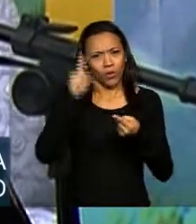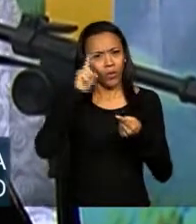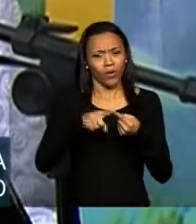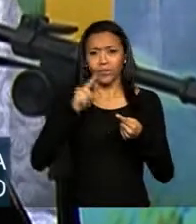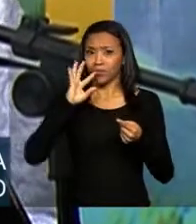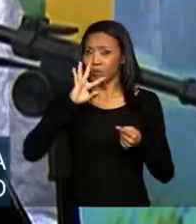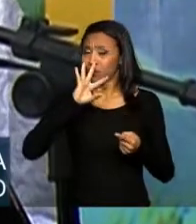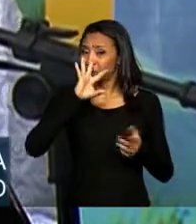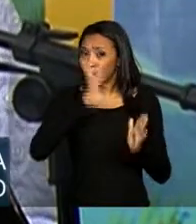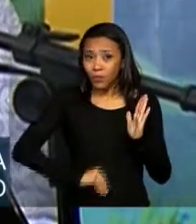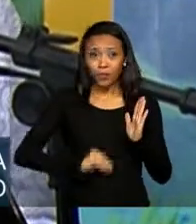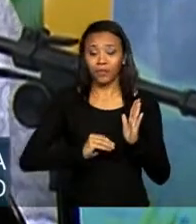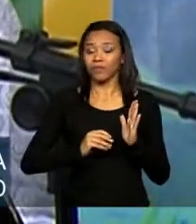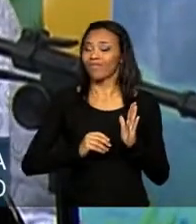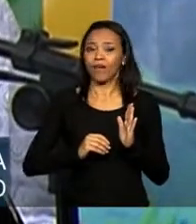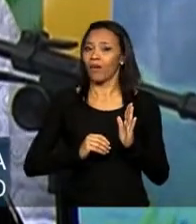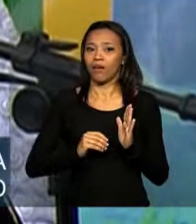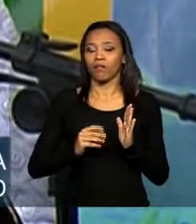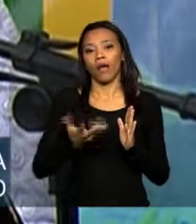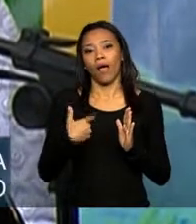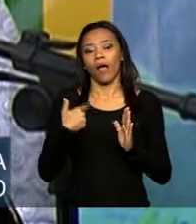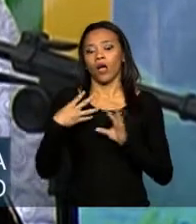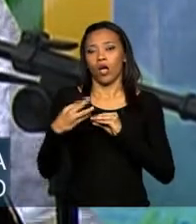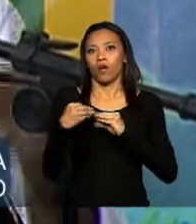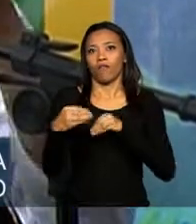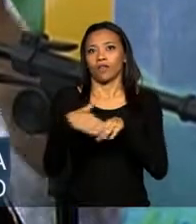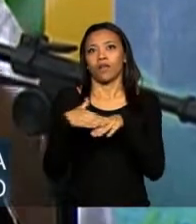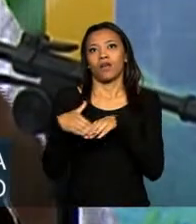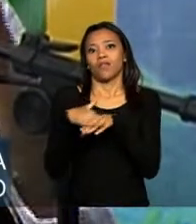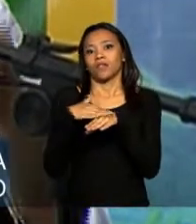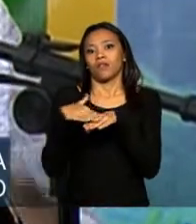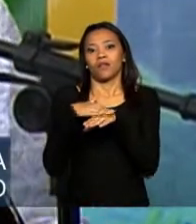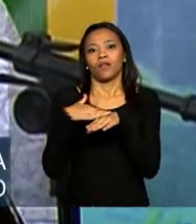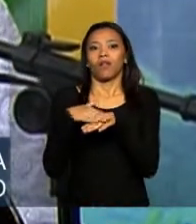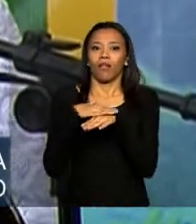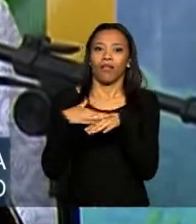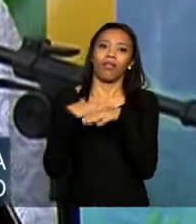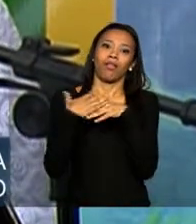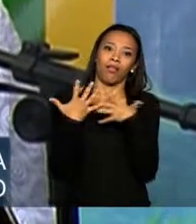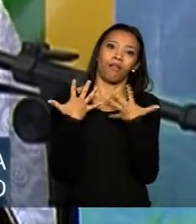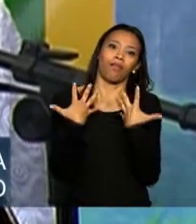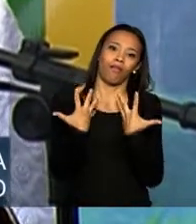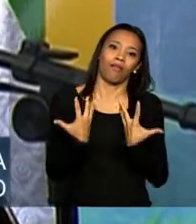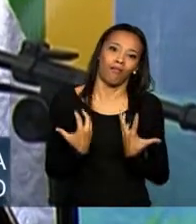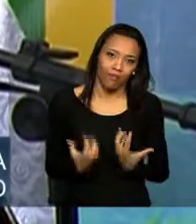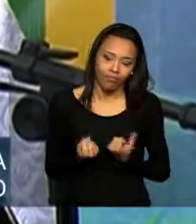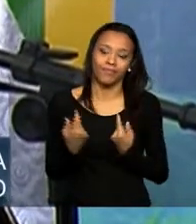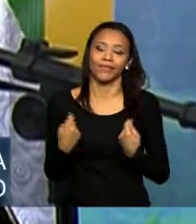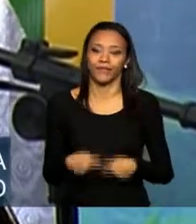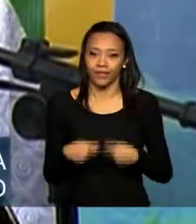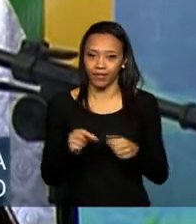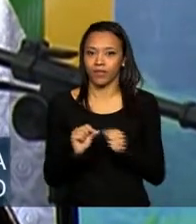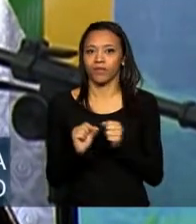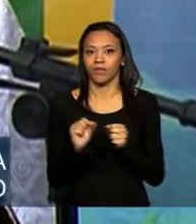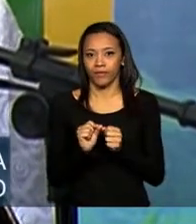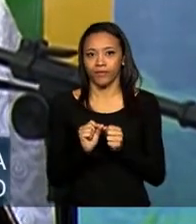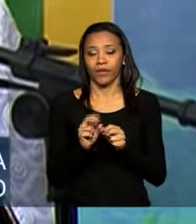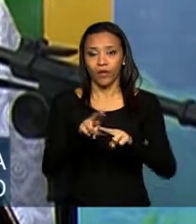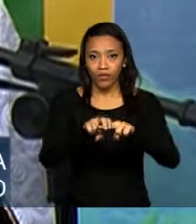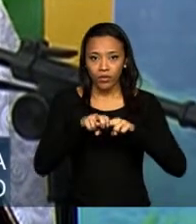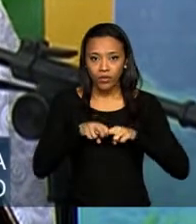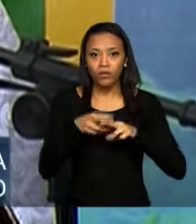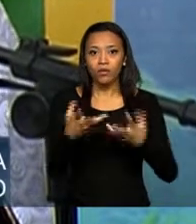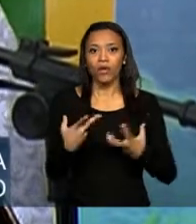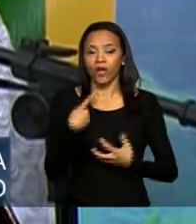repetir a mas dialogar até até cansar nós temos de fazer por isso quero dizer